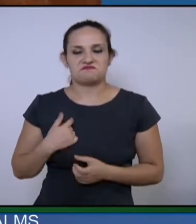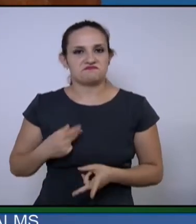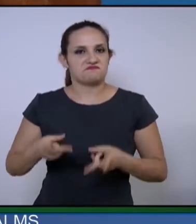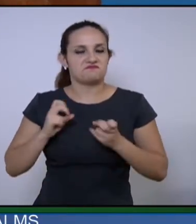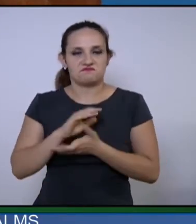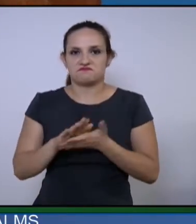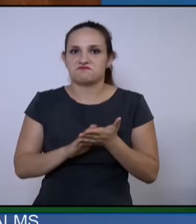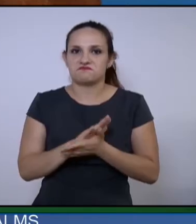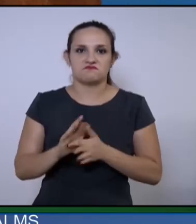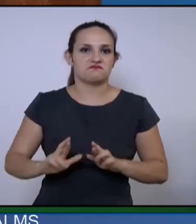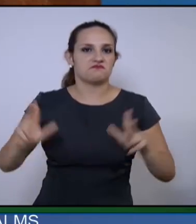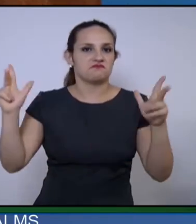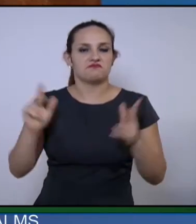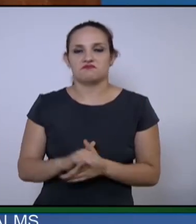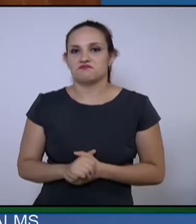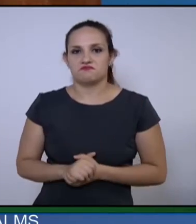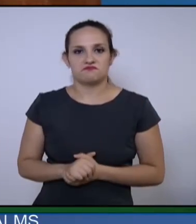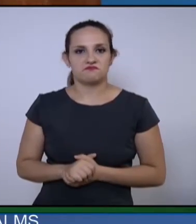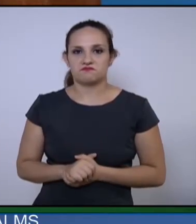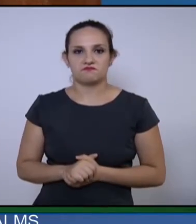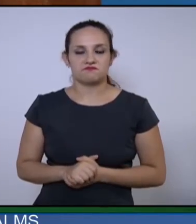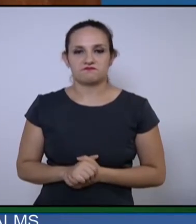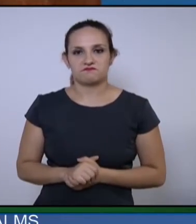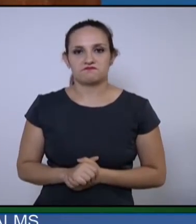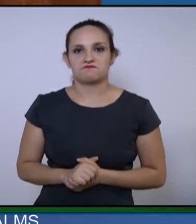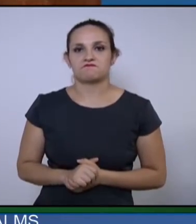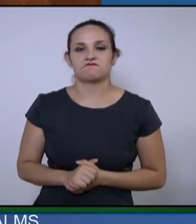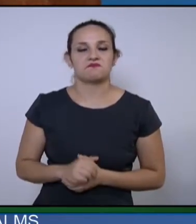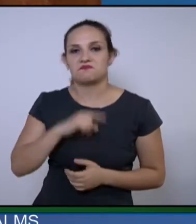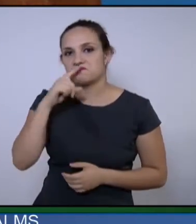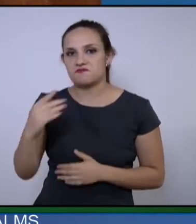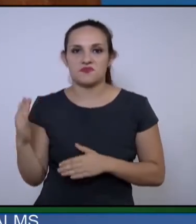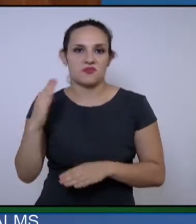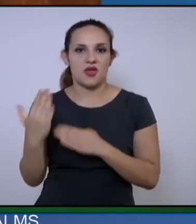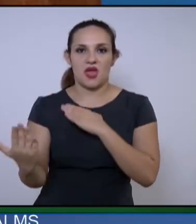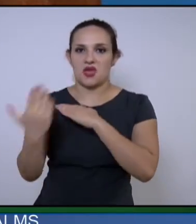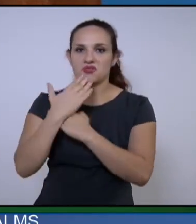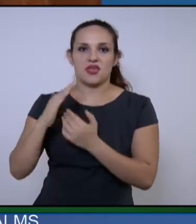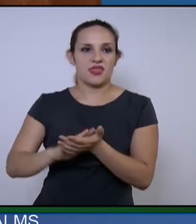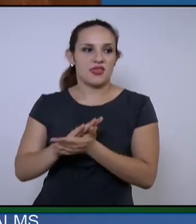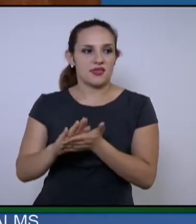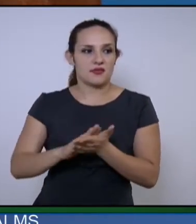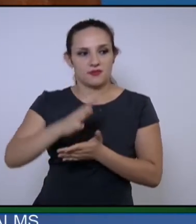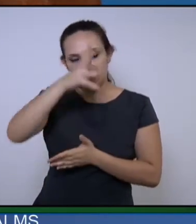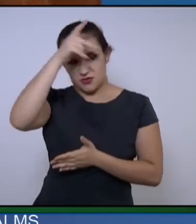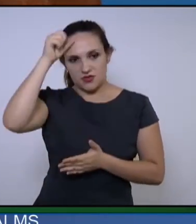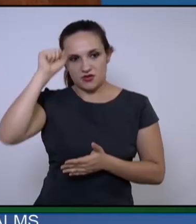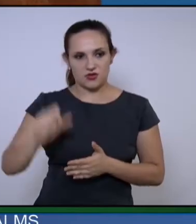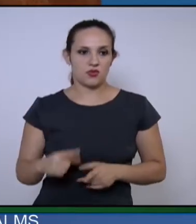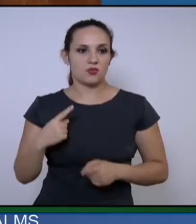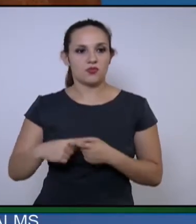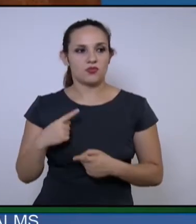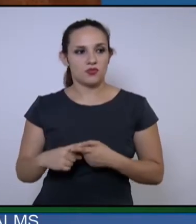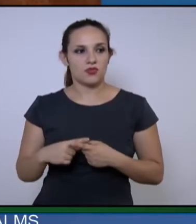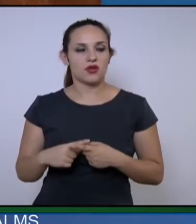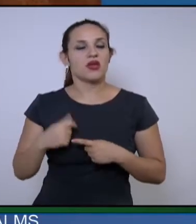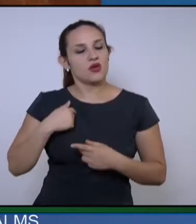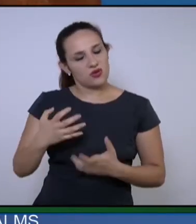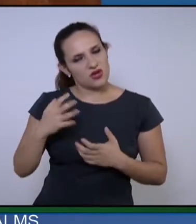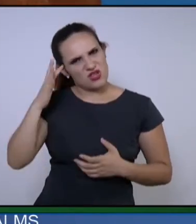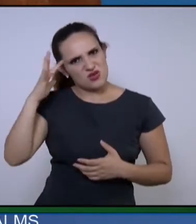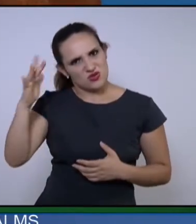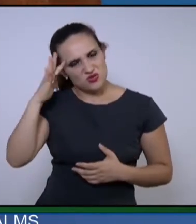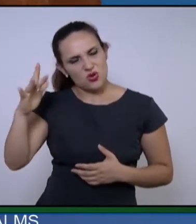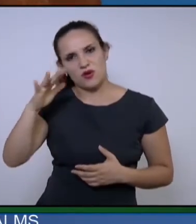vimos absolutamente nada de diferente para que Mato Grosso do Sul possa continuar a ser o estado dos nossos sonhos.